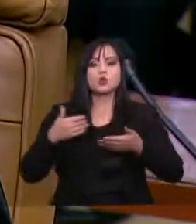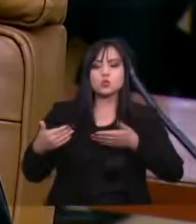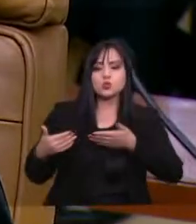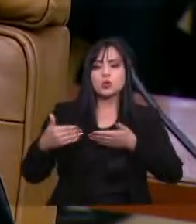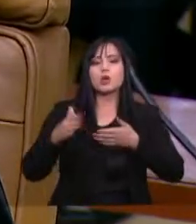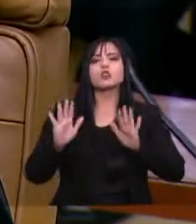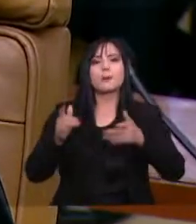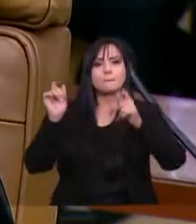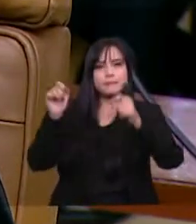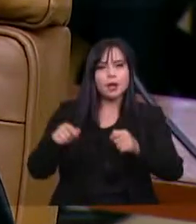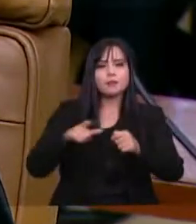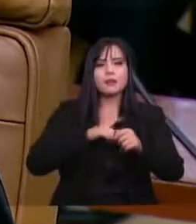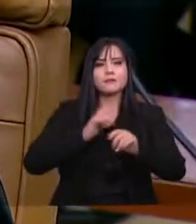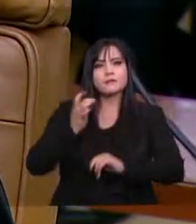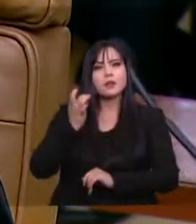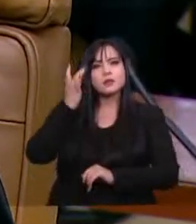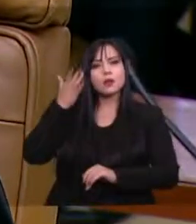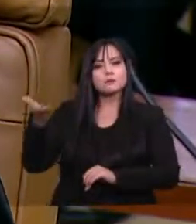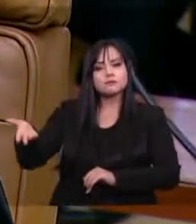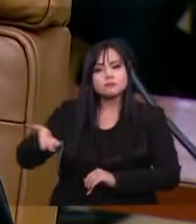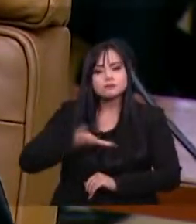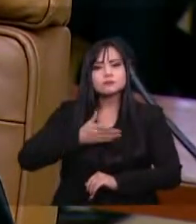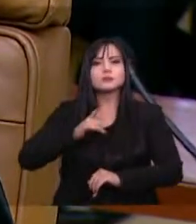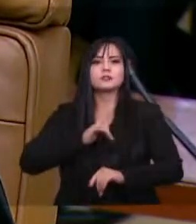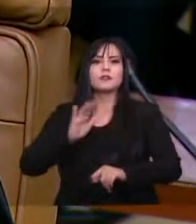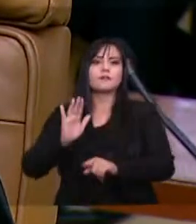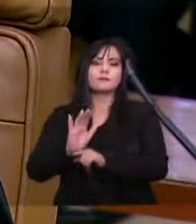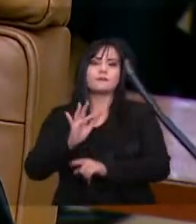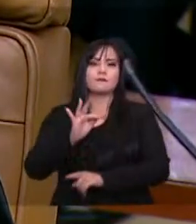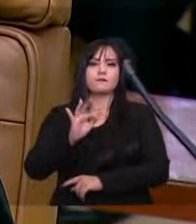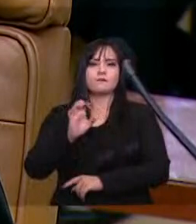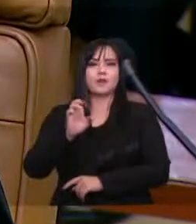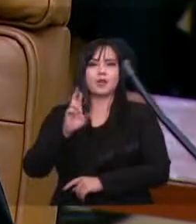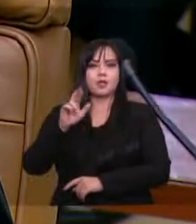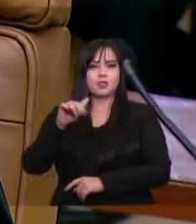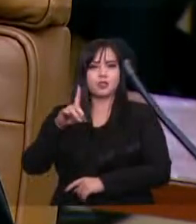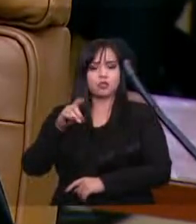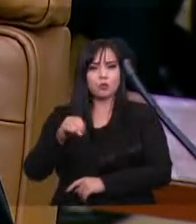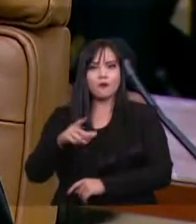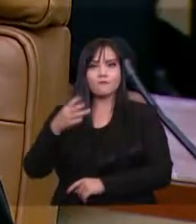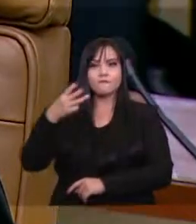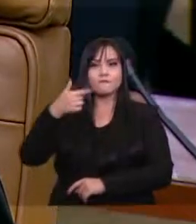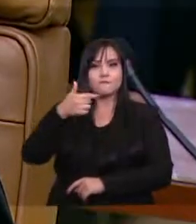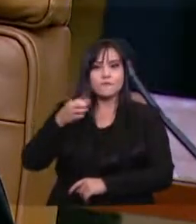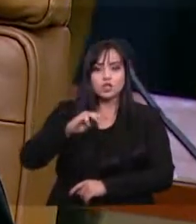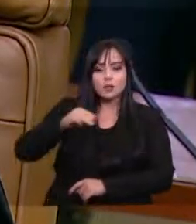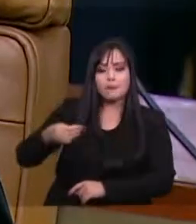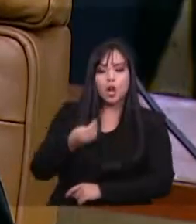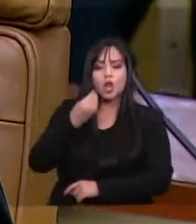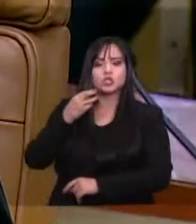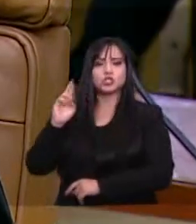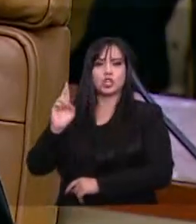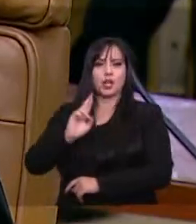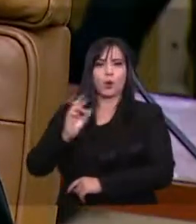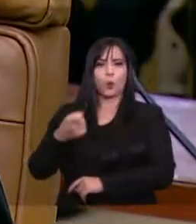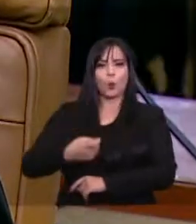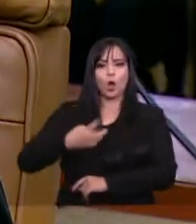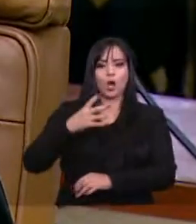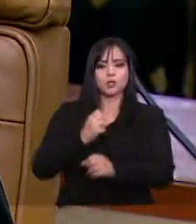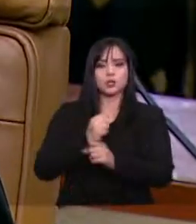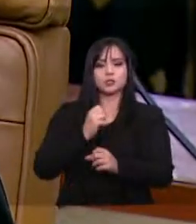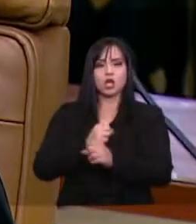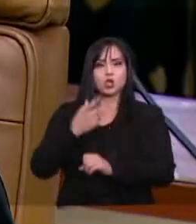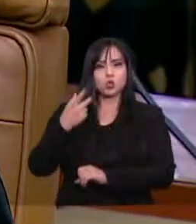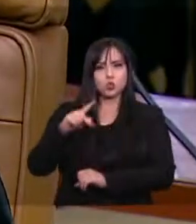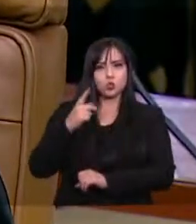apta a viabilizar a obtenção em favor de Fernando Afonso Collor de Melo de 20 milhões de reais quantia que pela